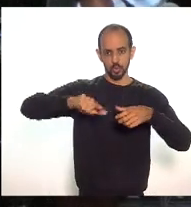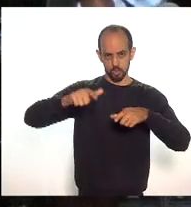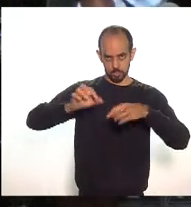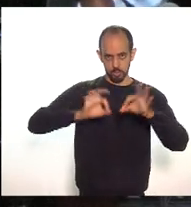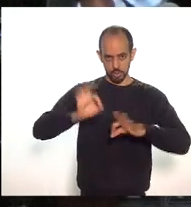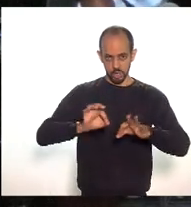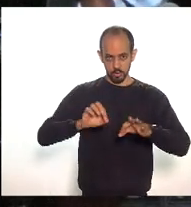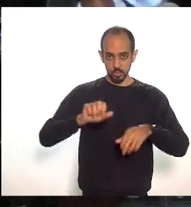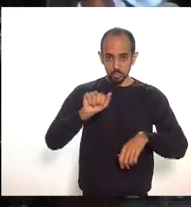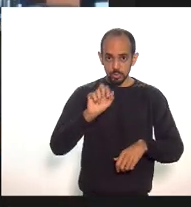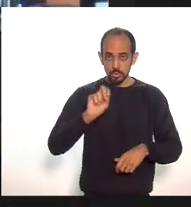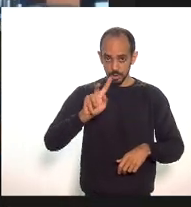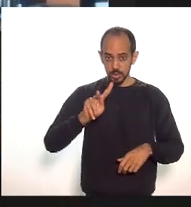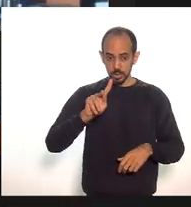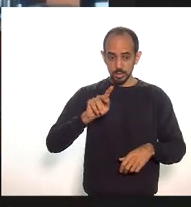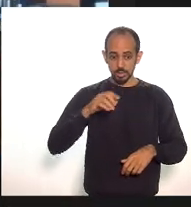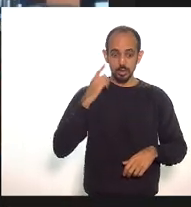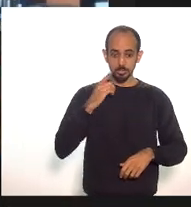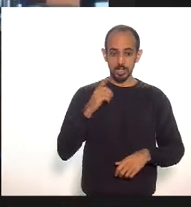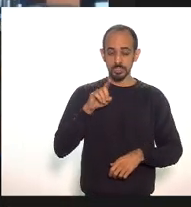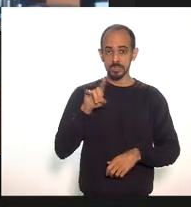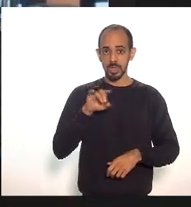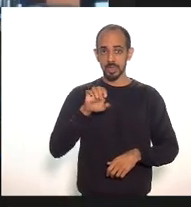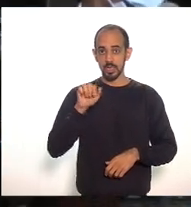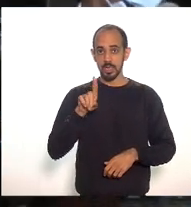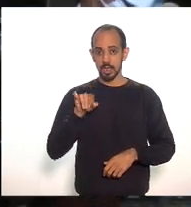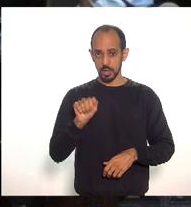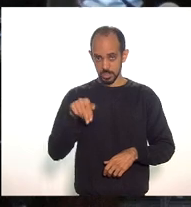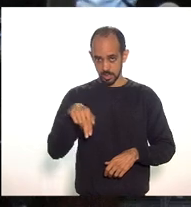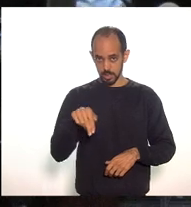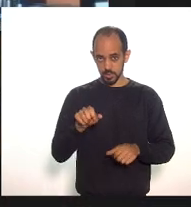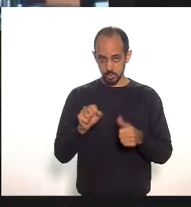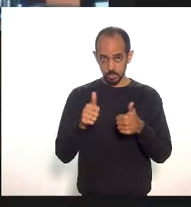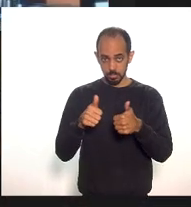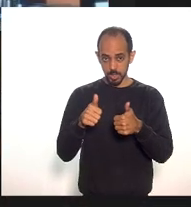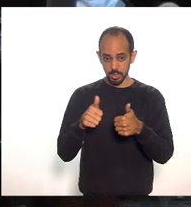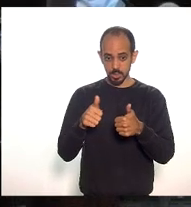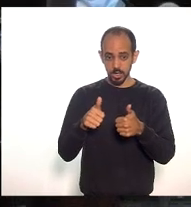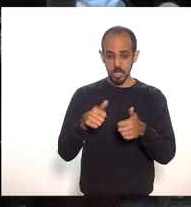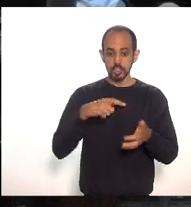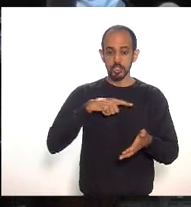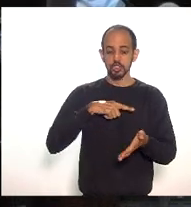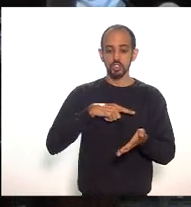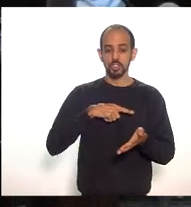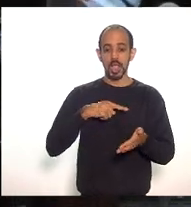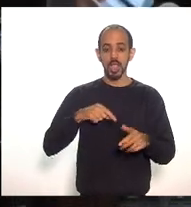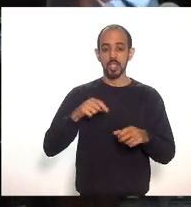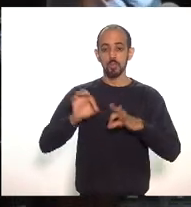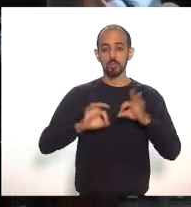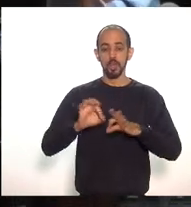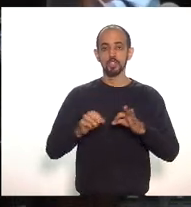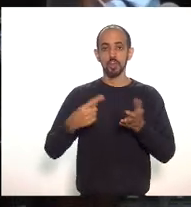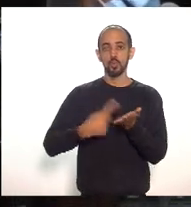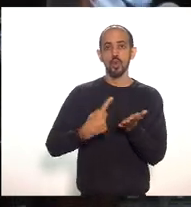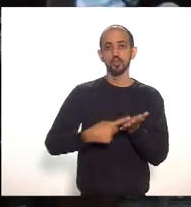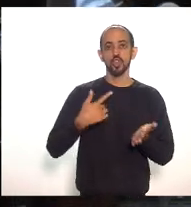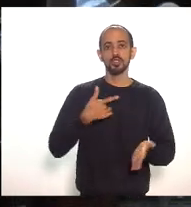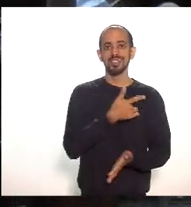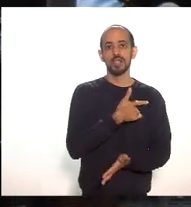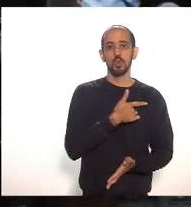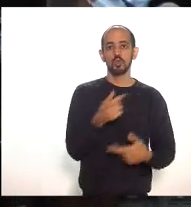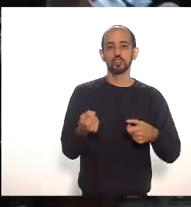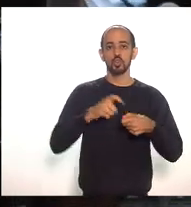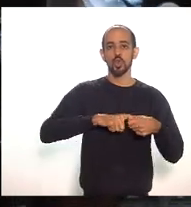zeidan oi oi e nós temos um projeto que trata do consórcio área da saúde